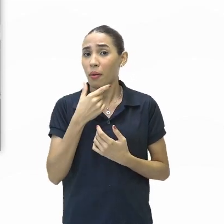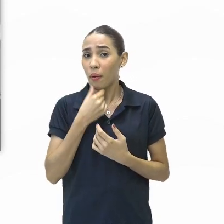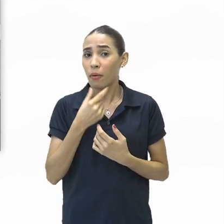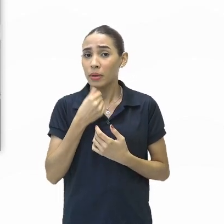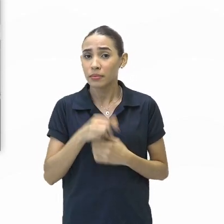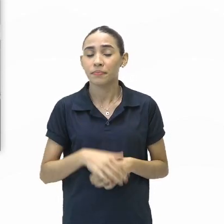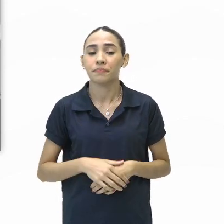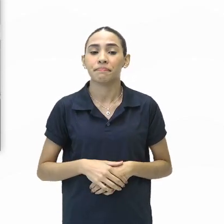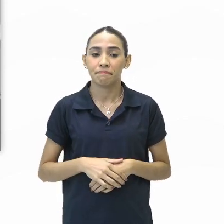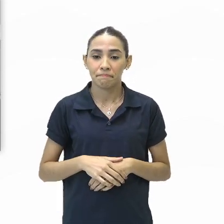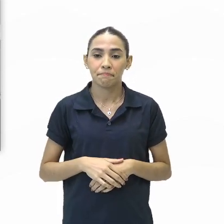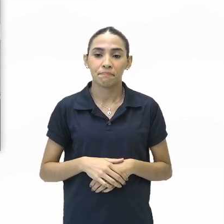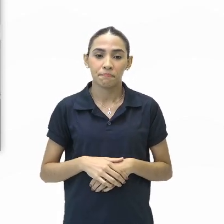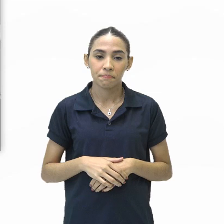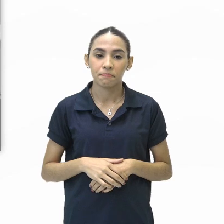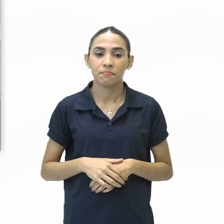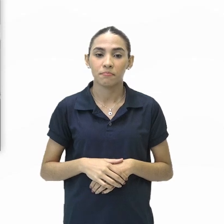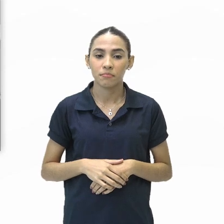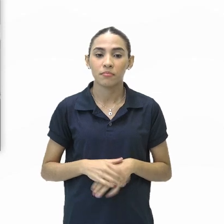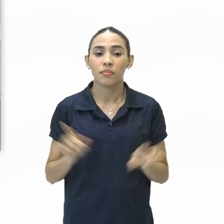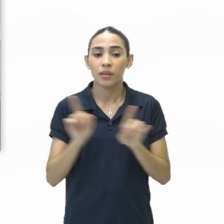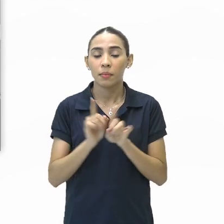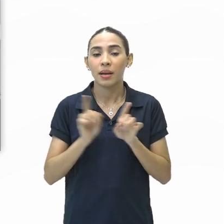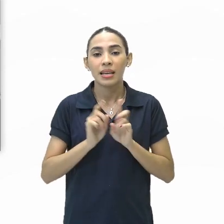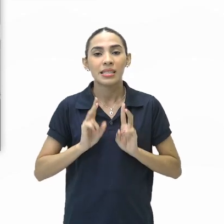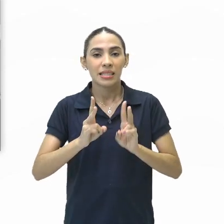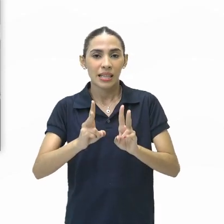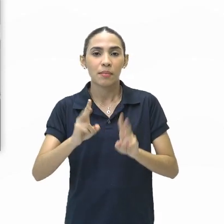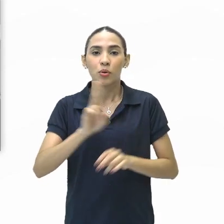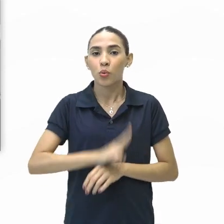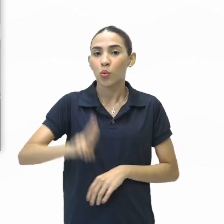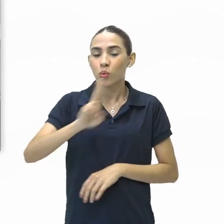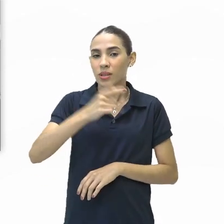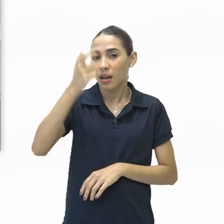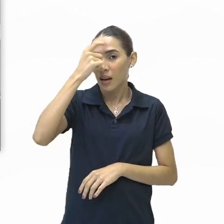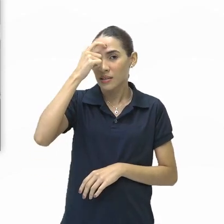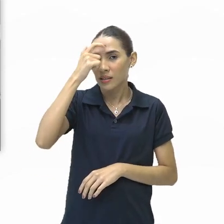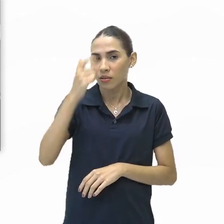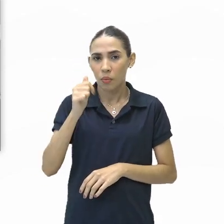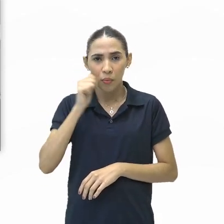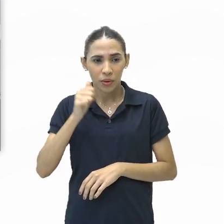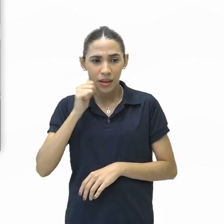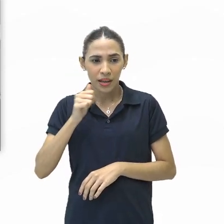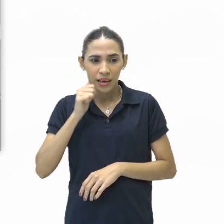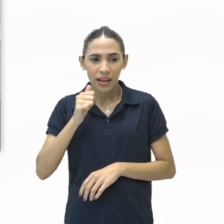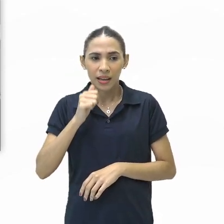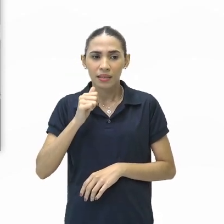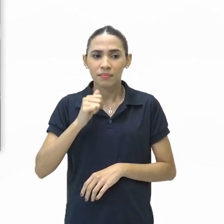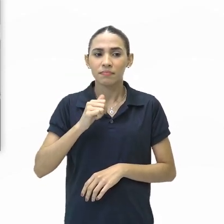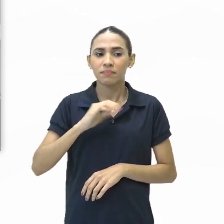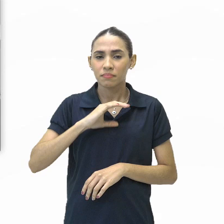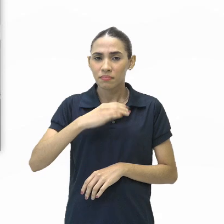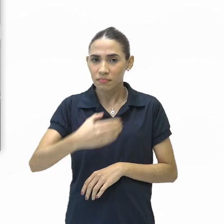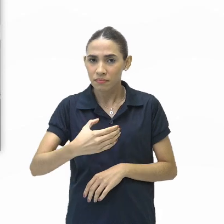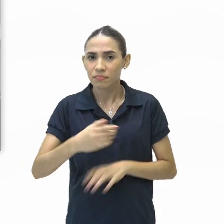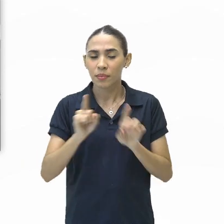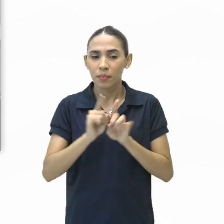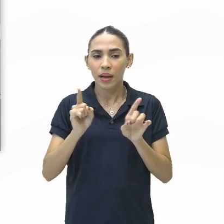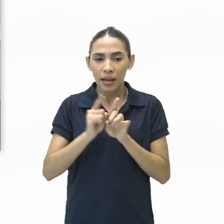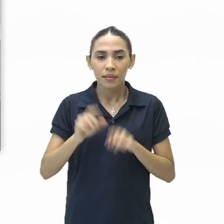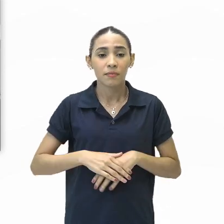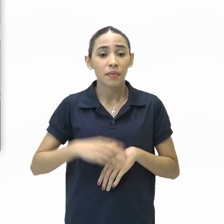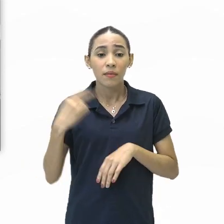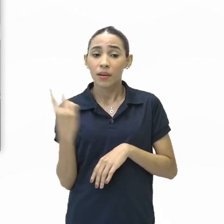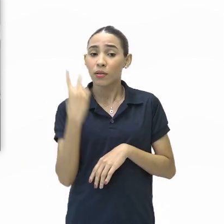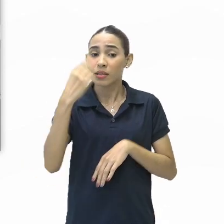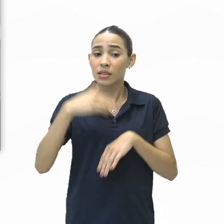homens? Muito ousada, né? Age sempre com a razão. Nossa, como assim? Mulher age com a razão? A mulher não é emoção? Valoriza mais